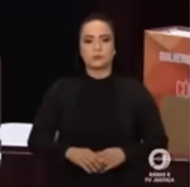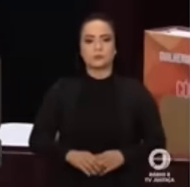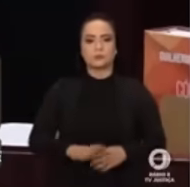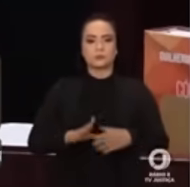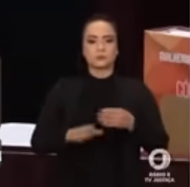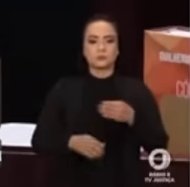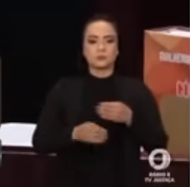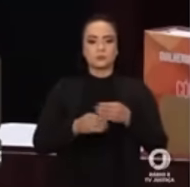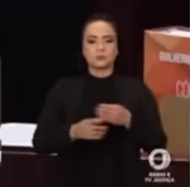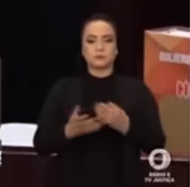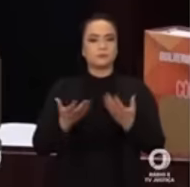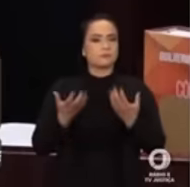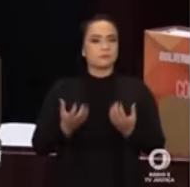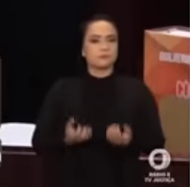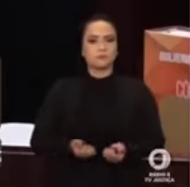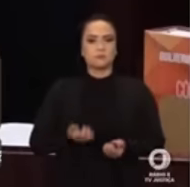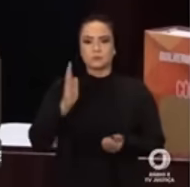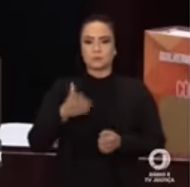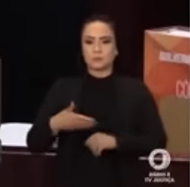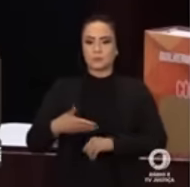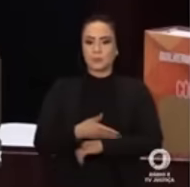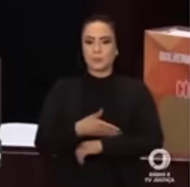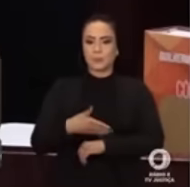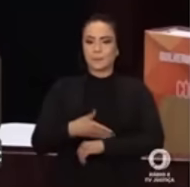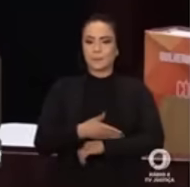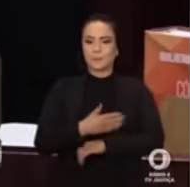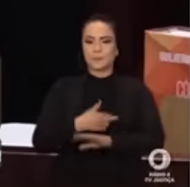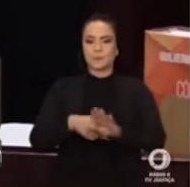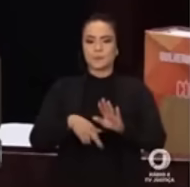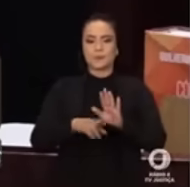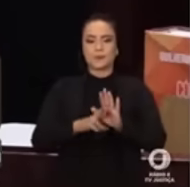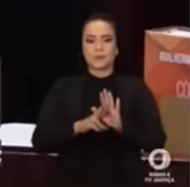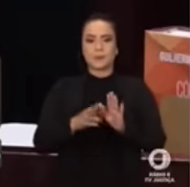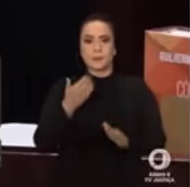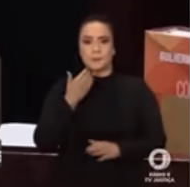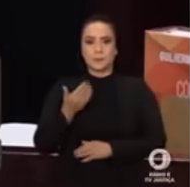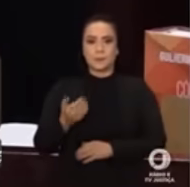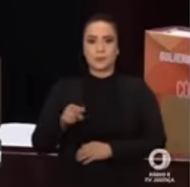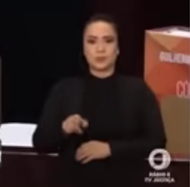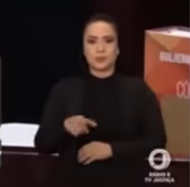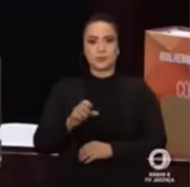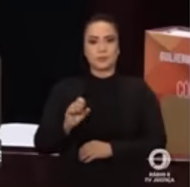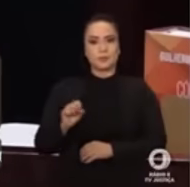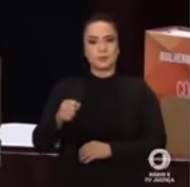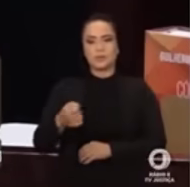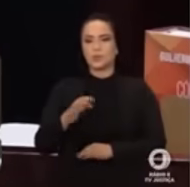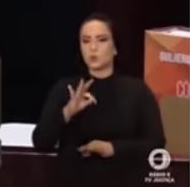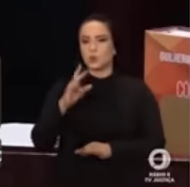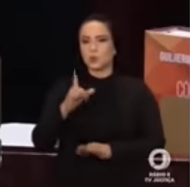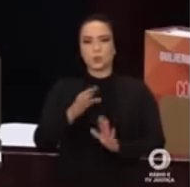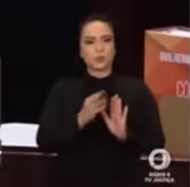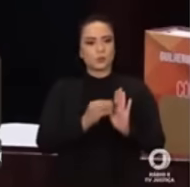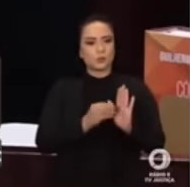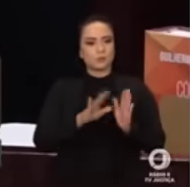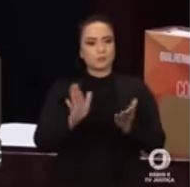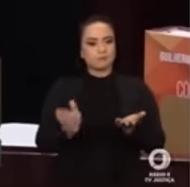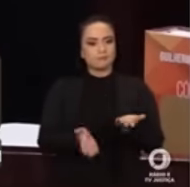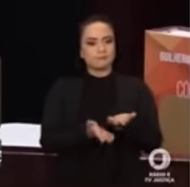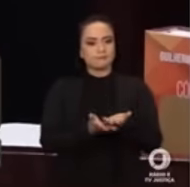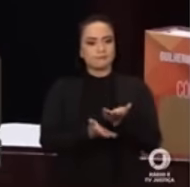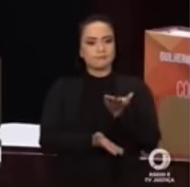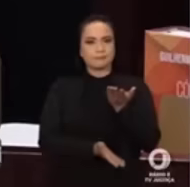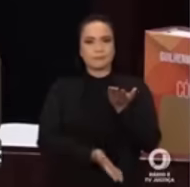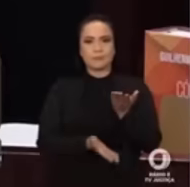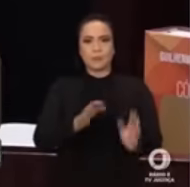Reiterou o deferimento de acesso dos requerimentos da defesa. Todo o material apreendido pela polícia, que